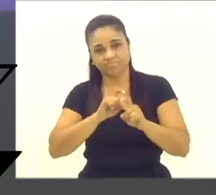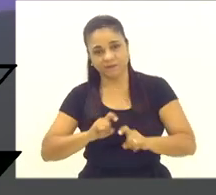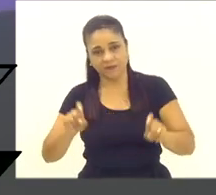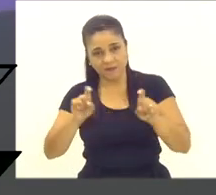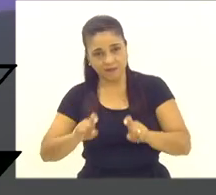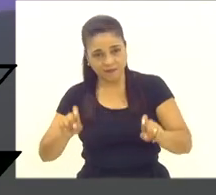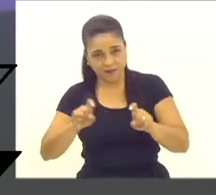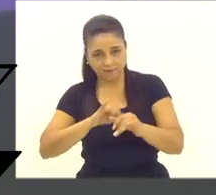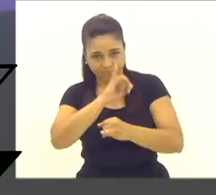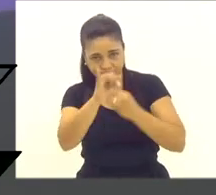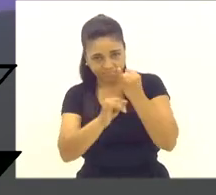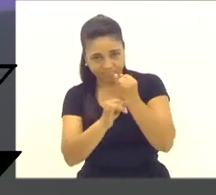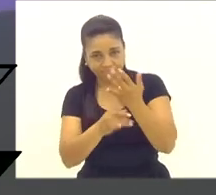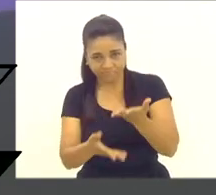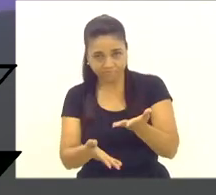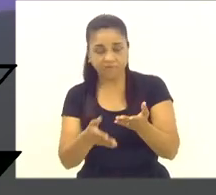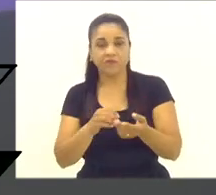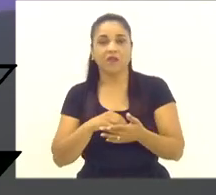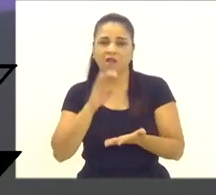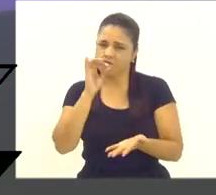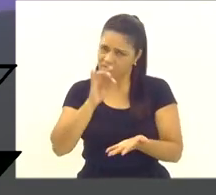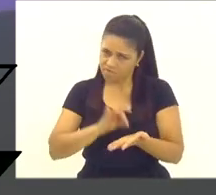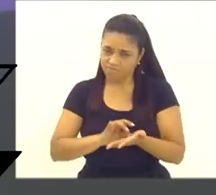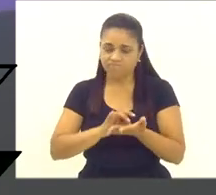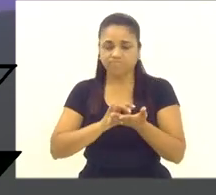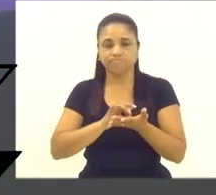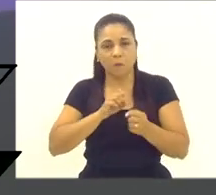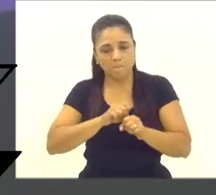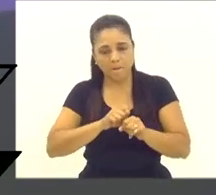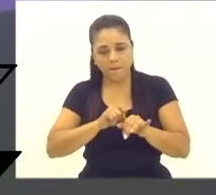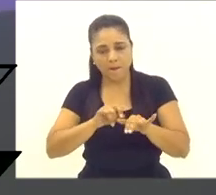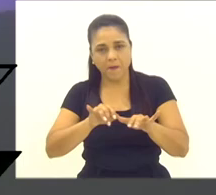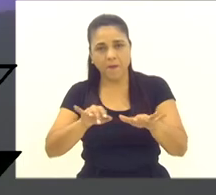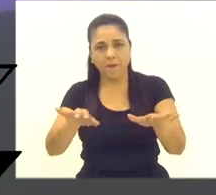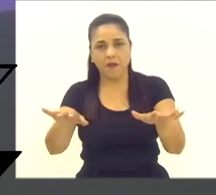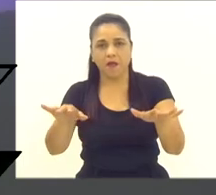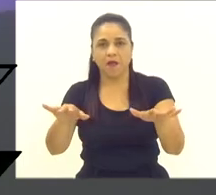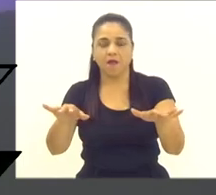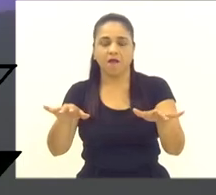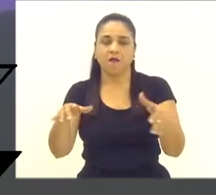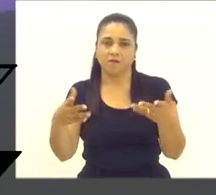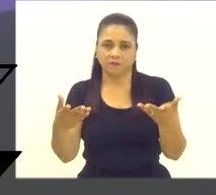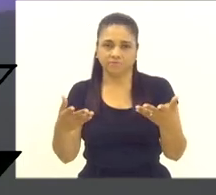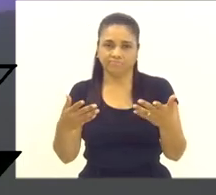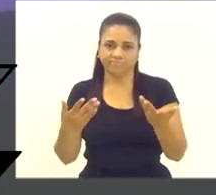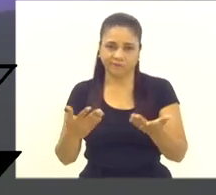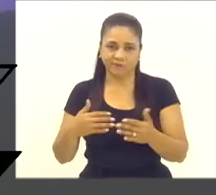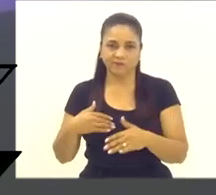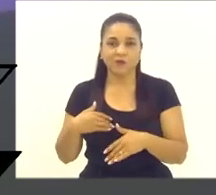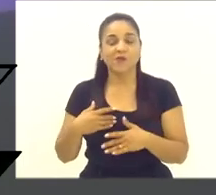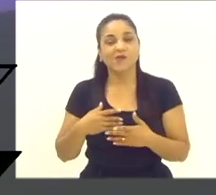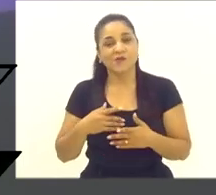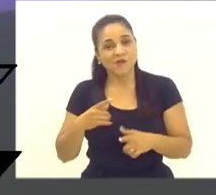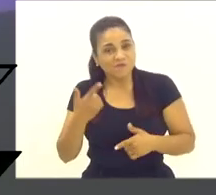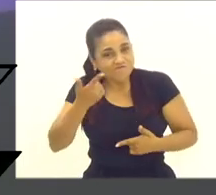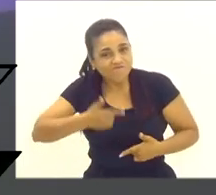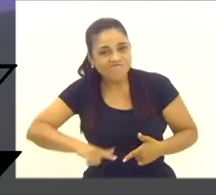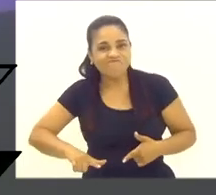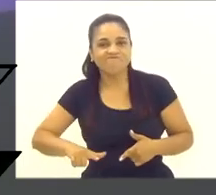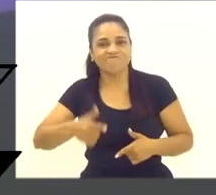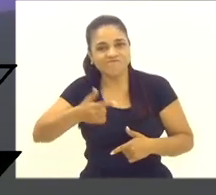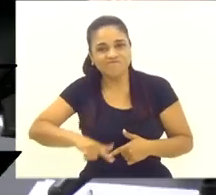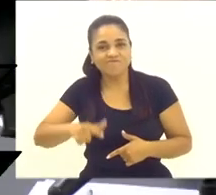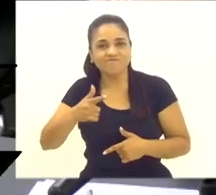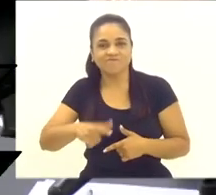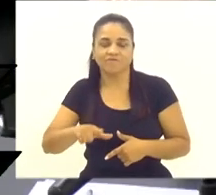essa essa realidade ela e viralizar né esse processo aumentando ainda mais o